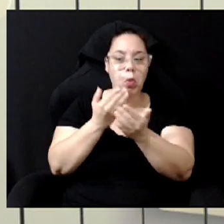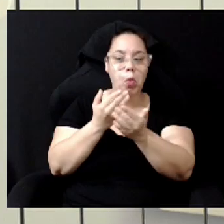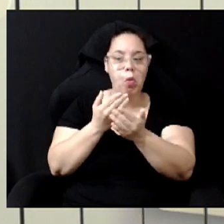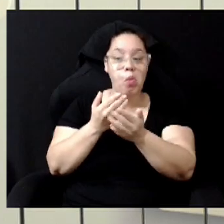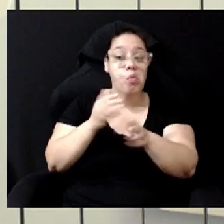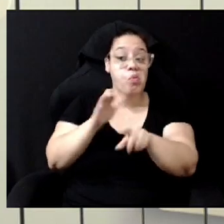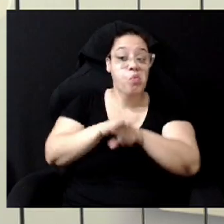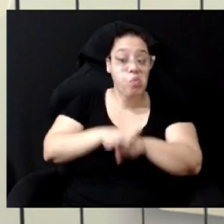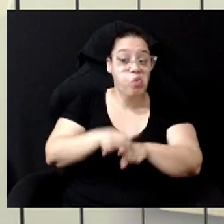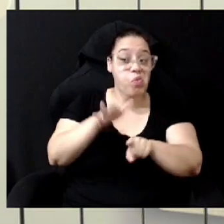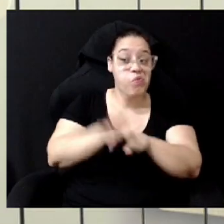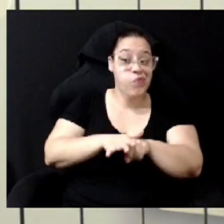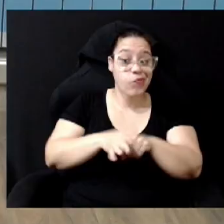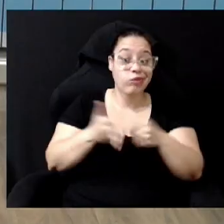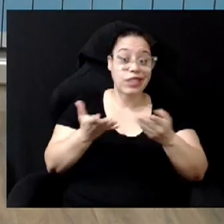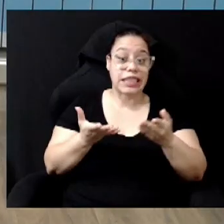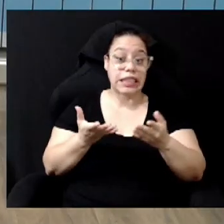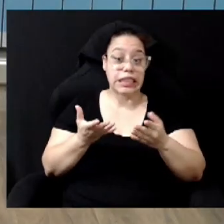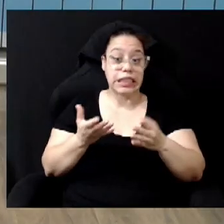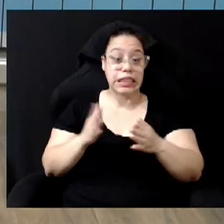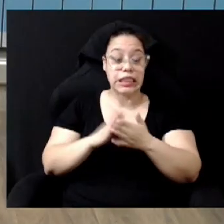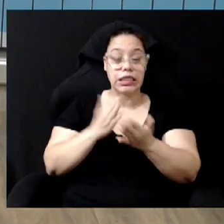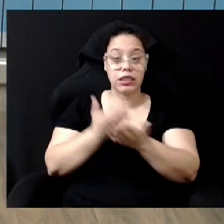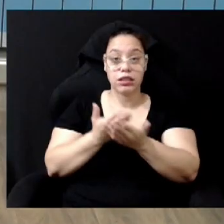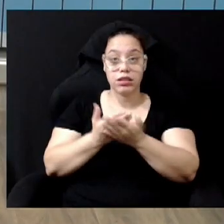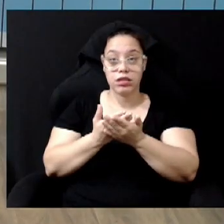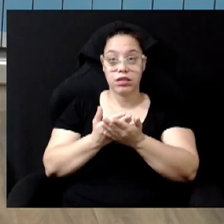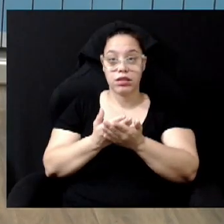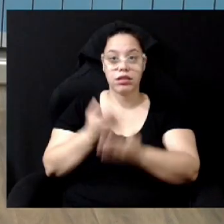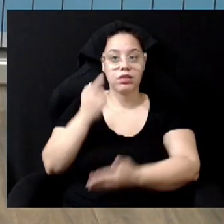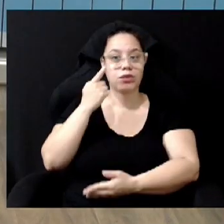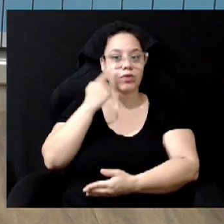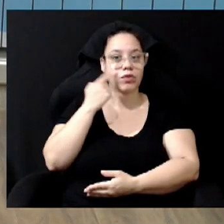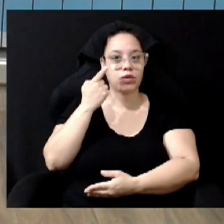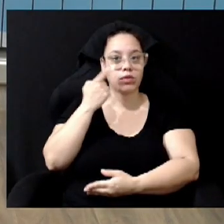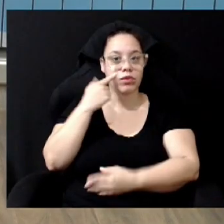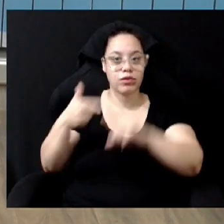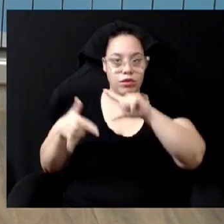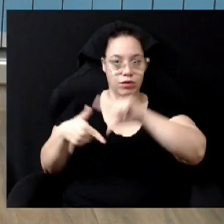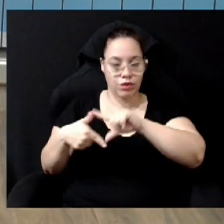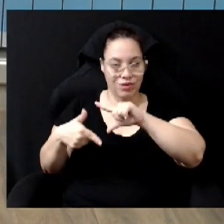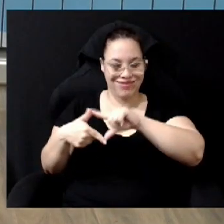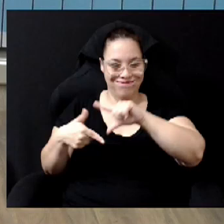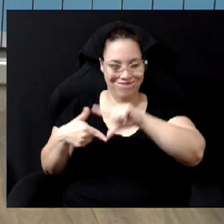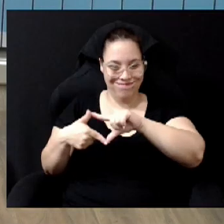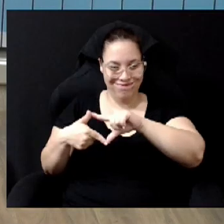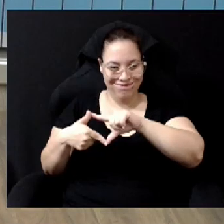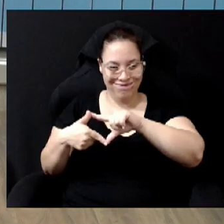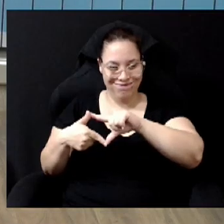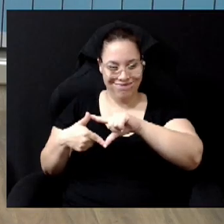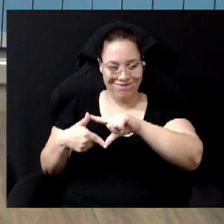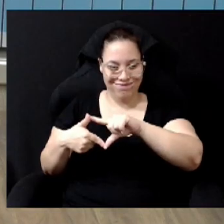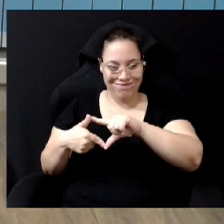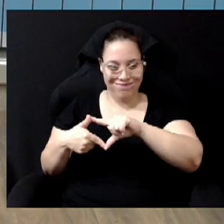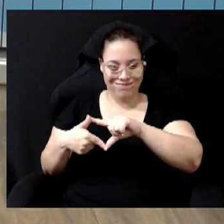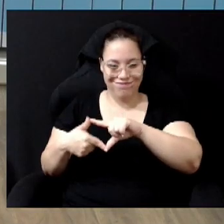prática desta agressão. A partir de agora, o nosso quadro que está sempre de olho na